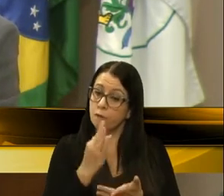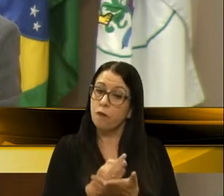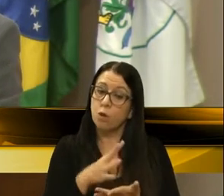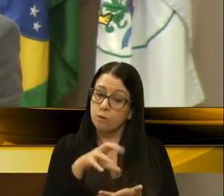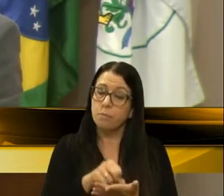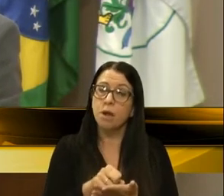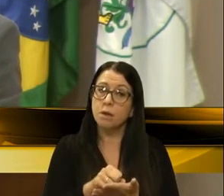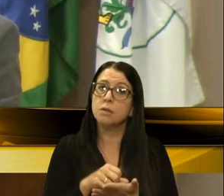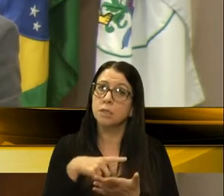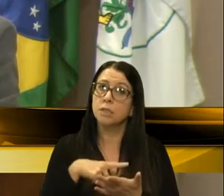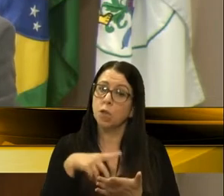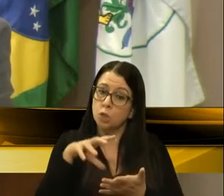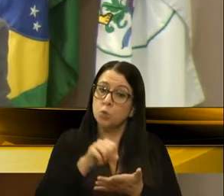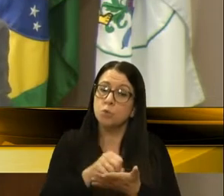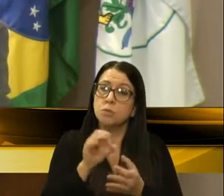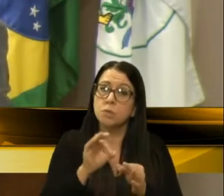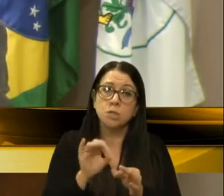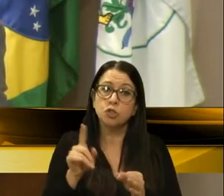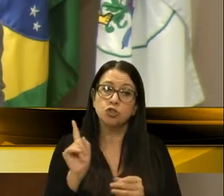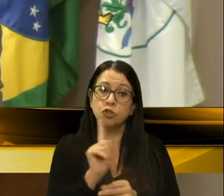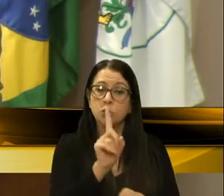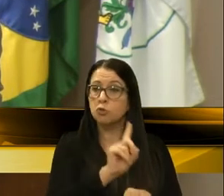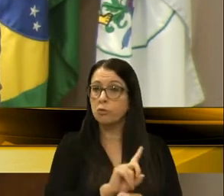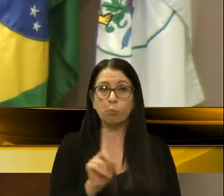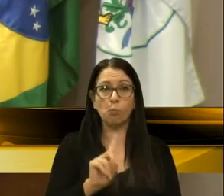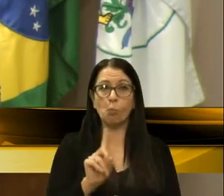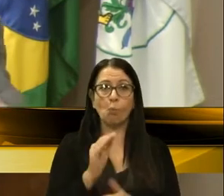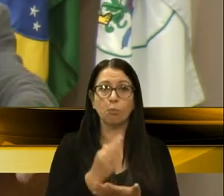marcam, têm a sua consulta marcada e chega no dia e não